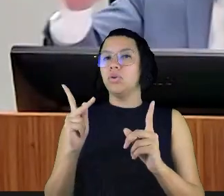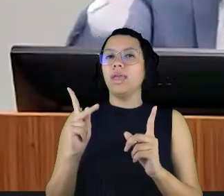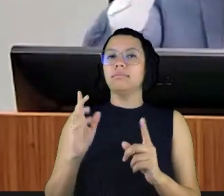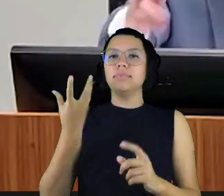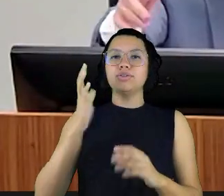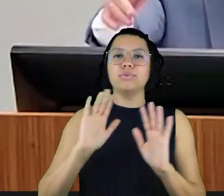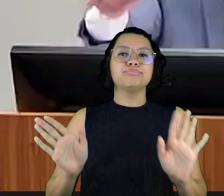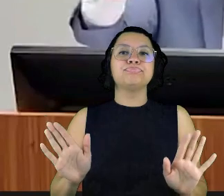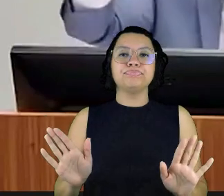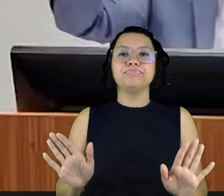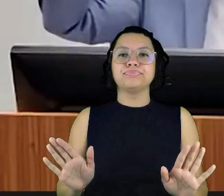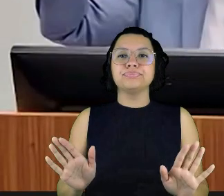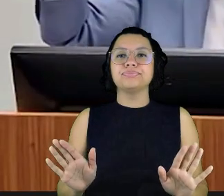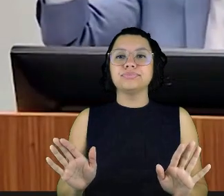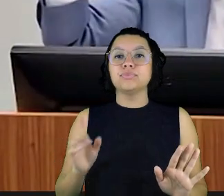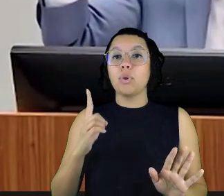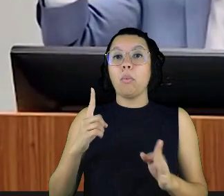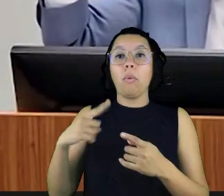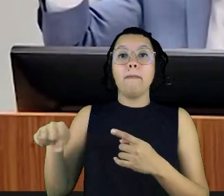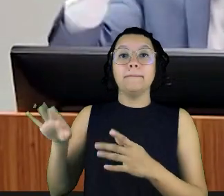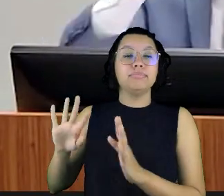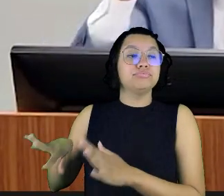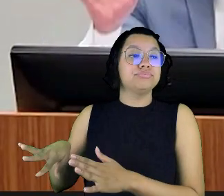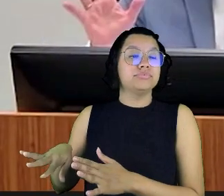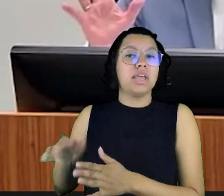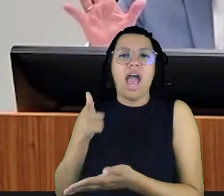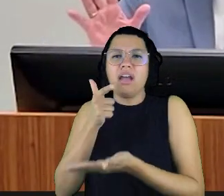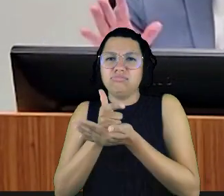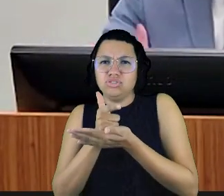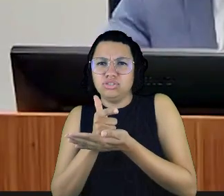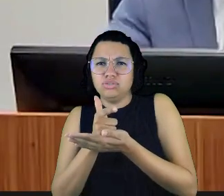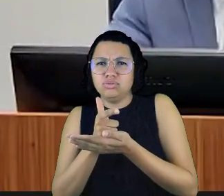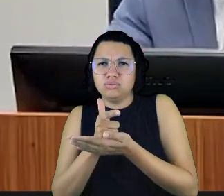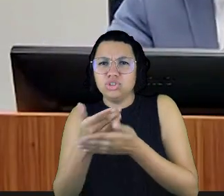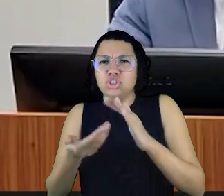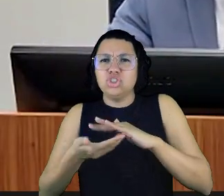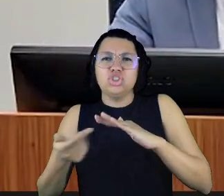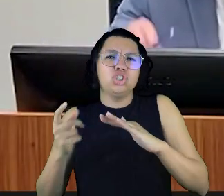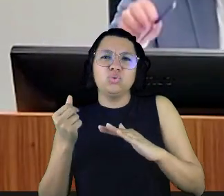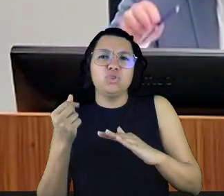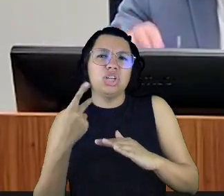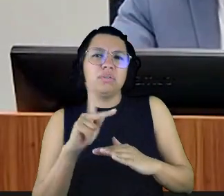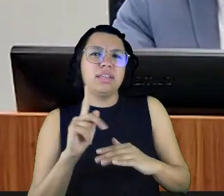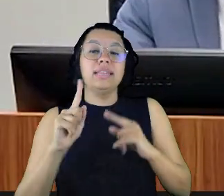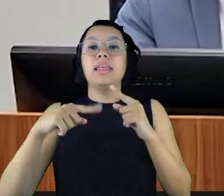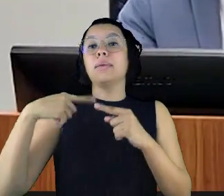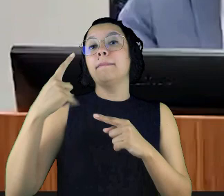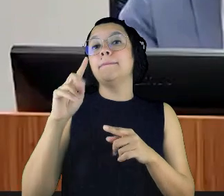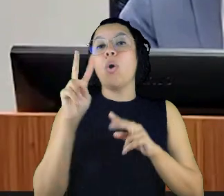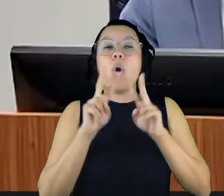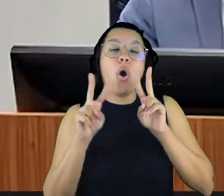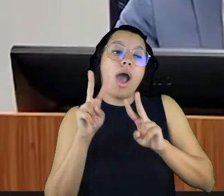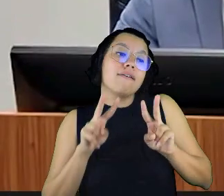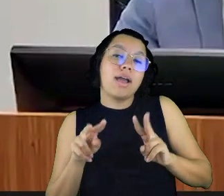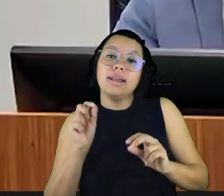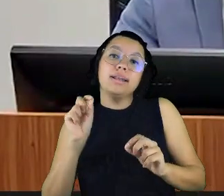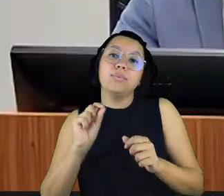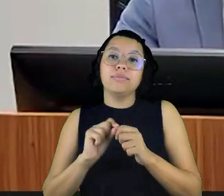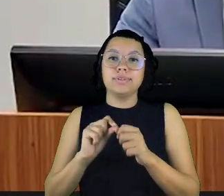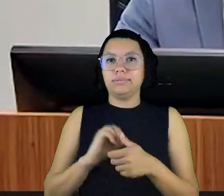Então, tiro o dinheiro da conta dele e depois avalio o que fazer. O dia que a lei